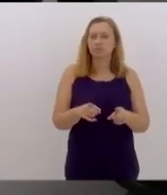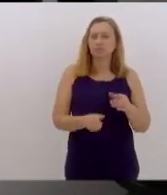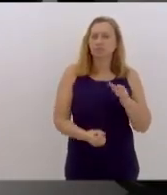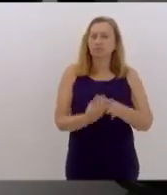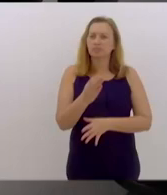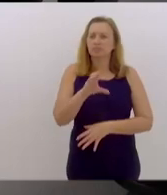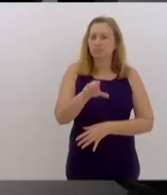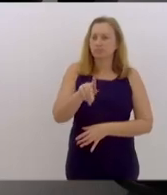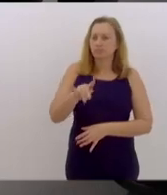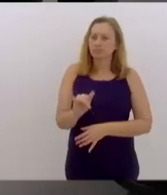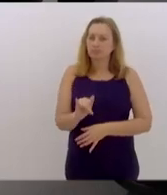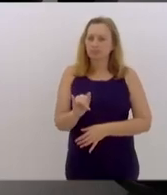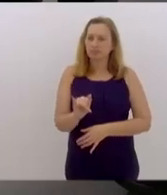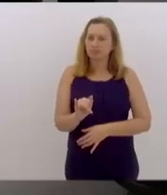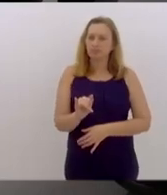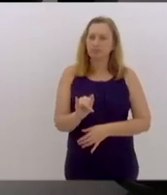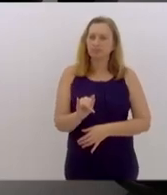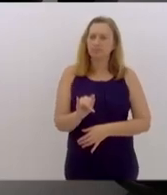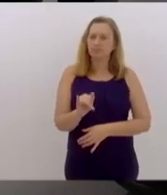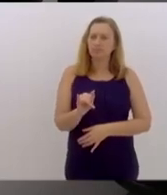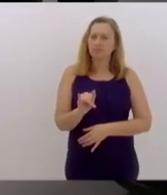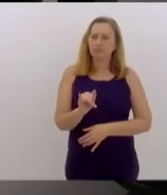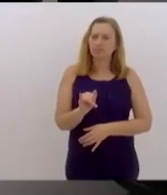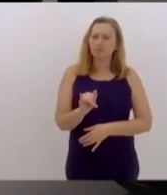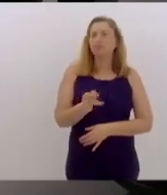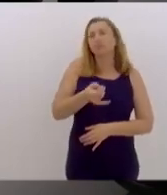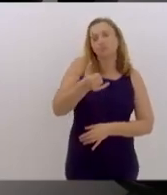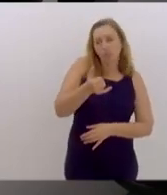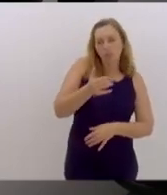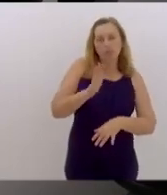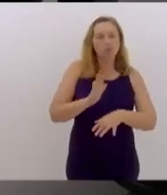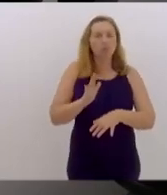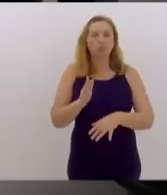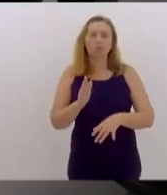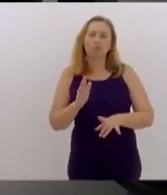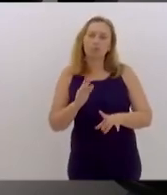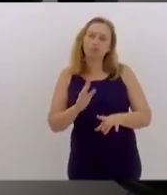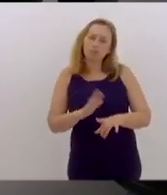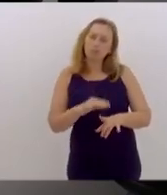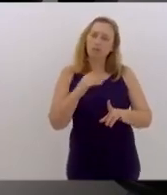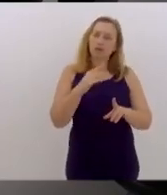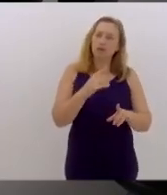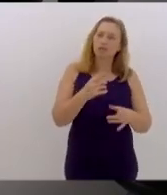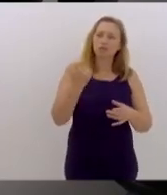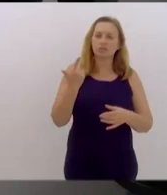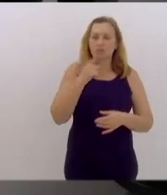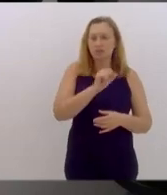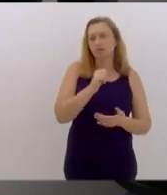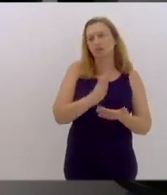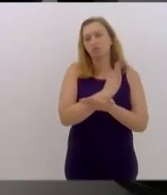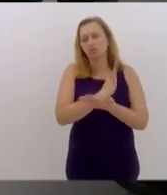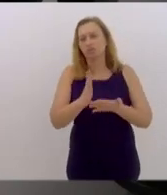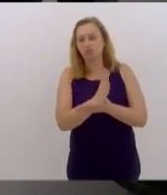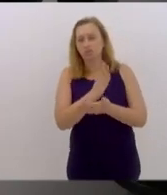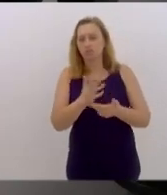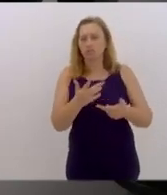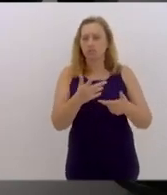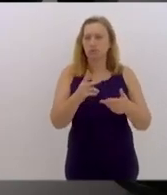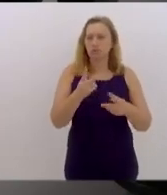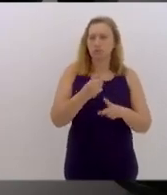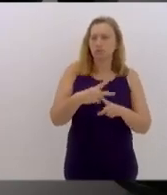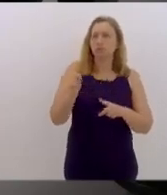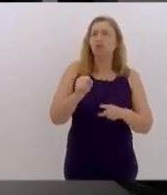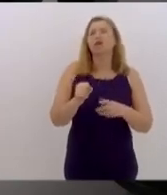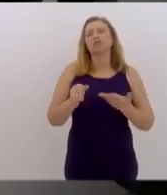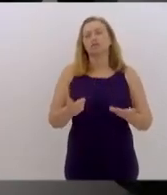instalação da CPI aqui ainda que muito pouco movimentou e conseguiu algumas conquistas as duas últimas